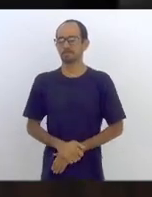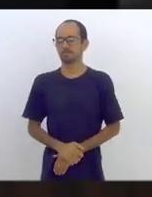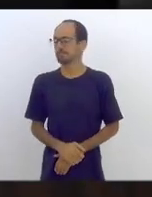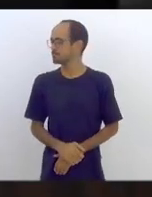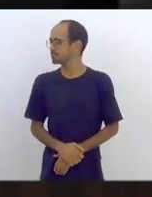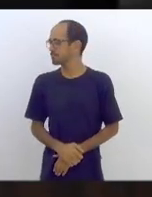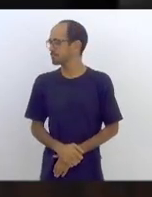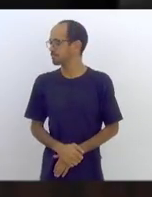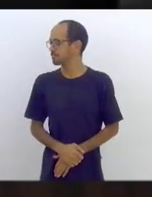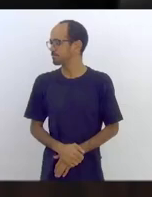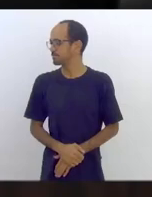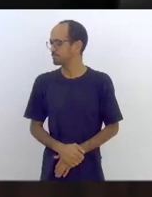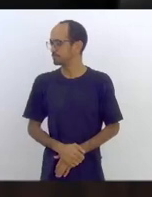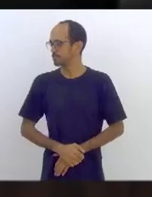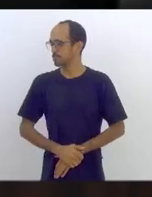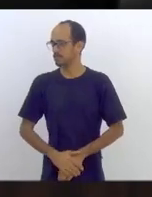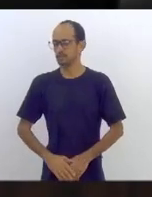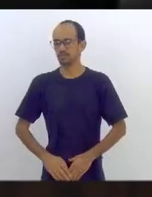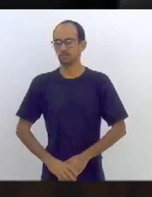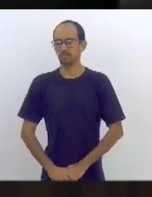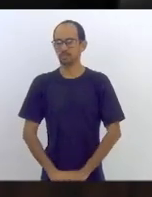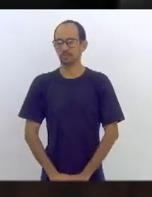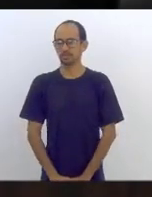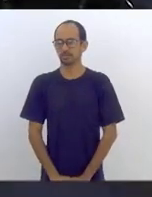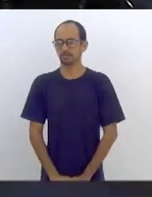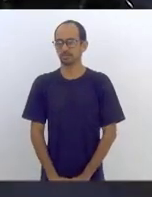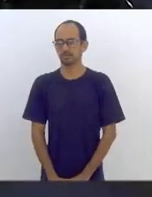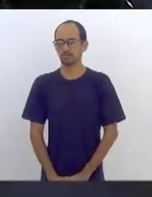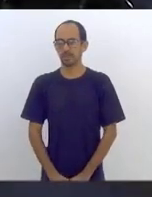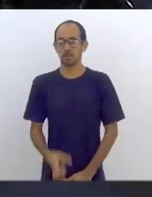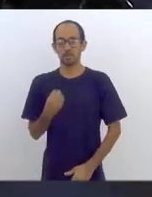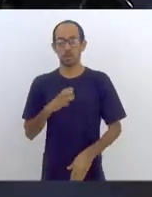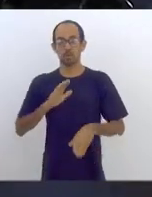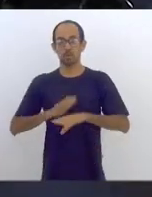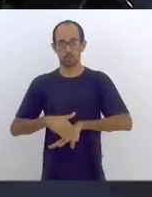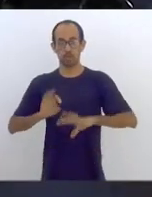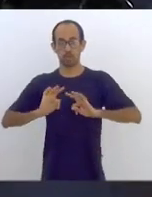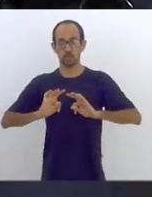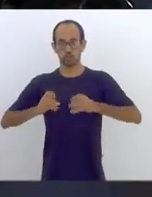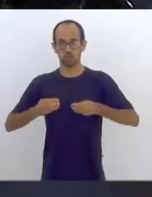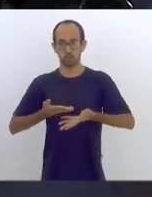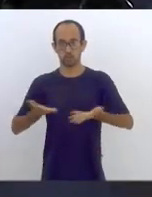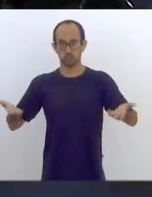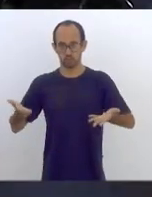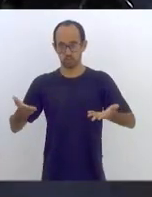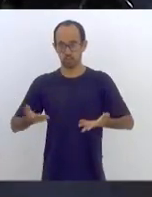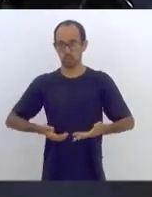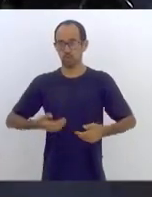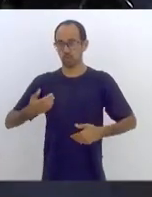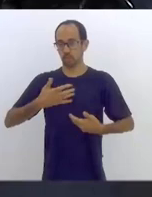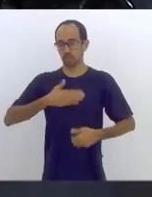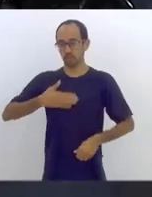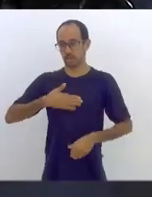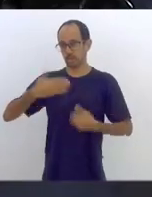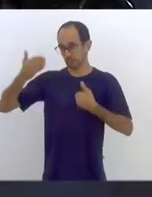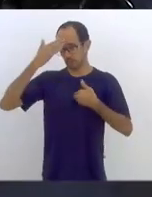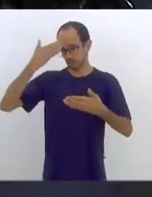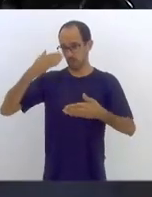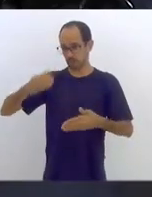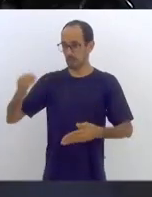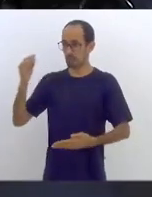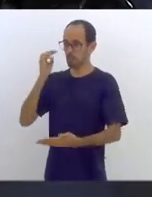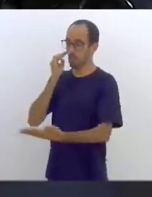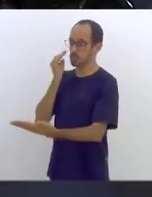A palavra, Alexandra. Boa noite a todas, boa noite a todos. Queria agradecer à deputada Mônica